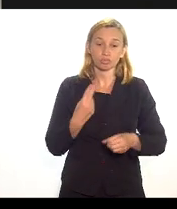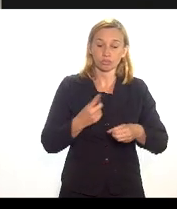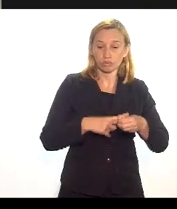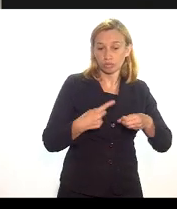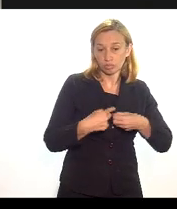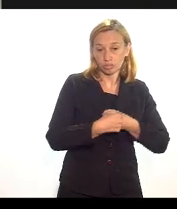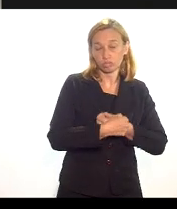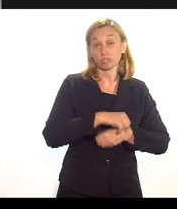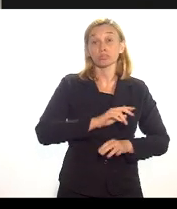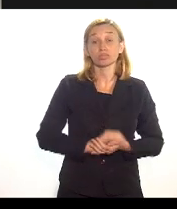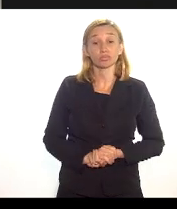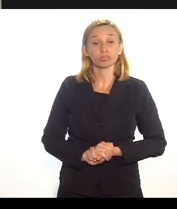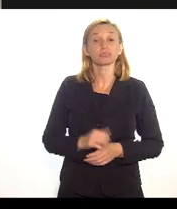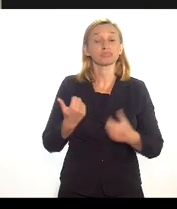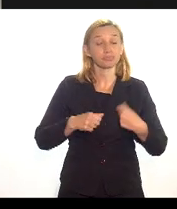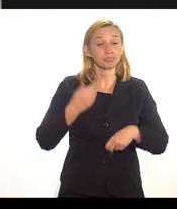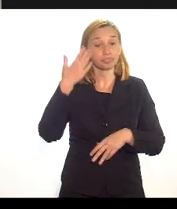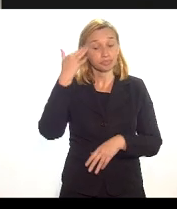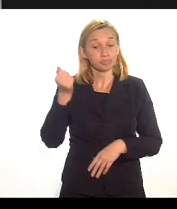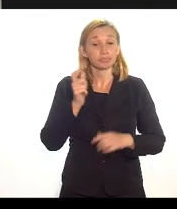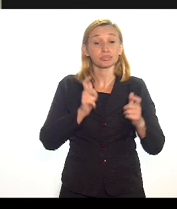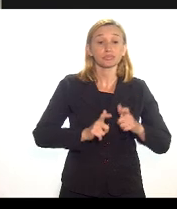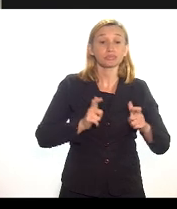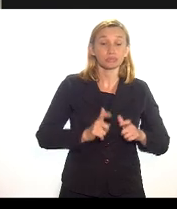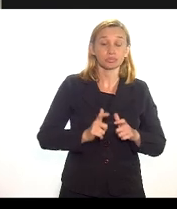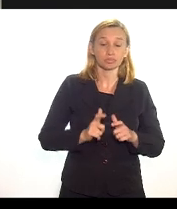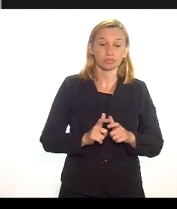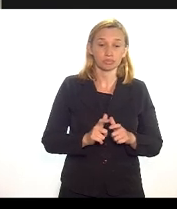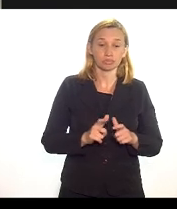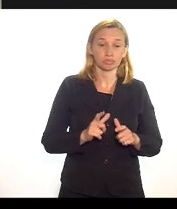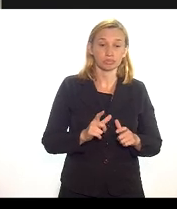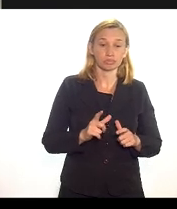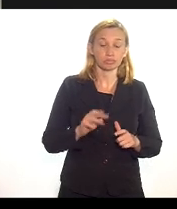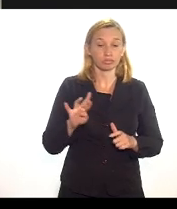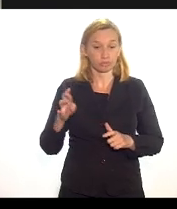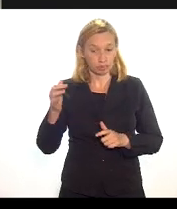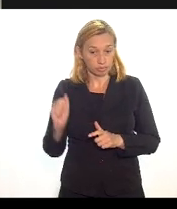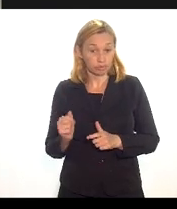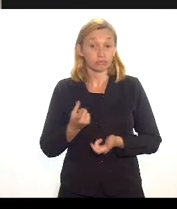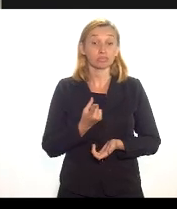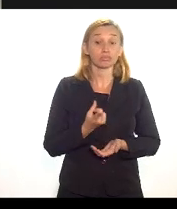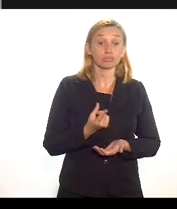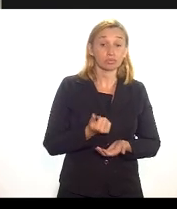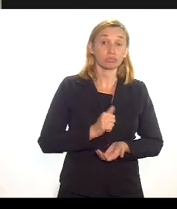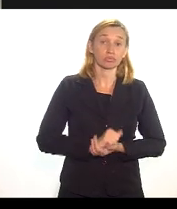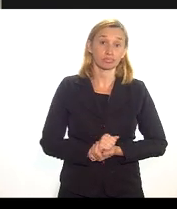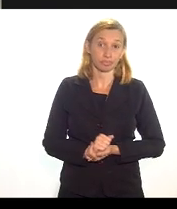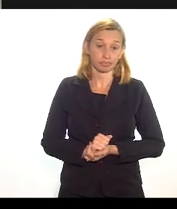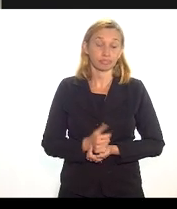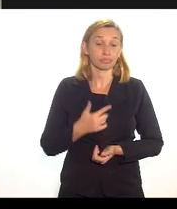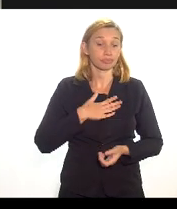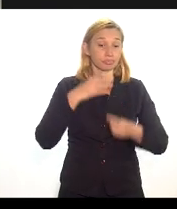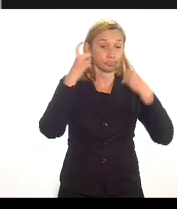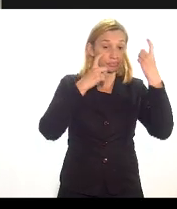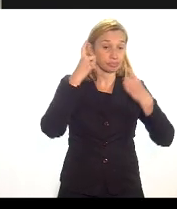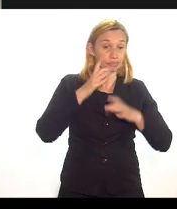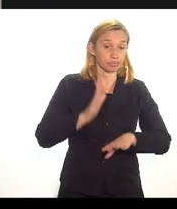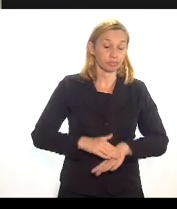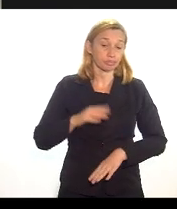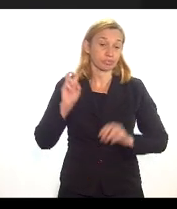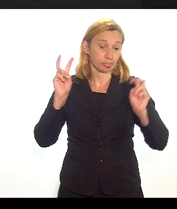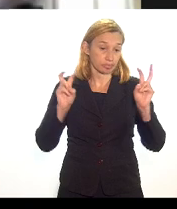etc., etc., ela tem que saber de onde vem a sua receita. Né? Então, a minha preocupação é mais com